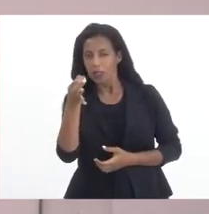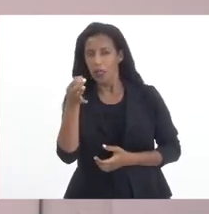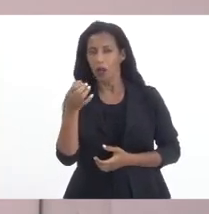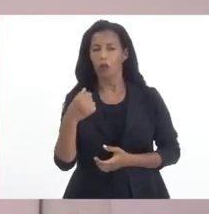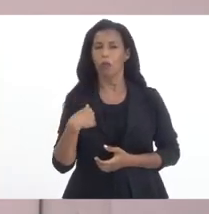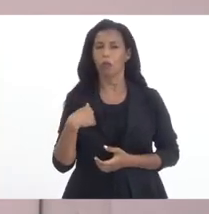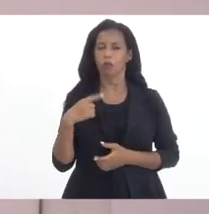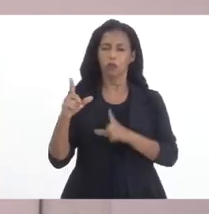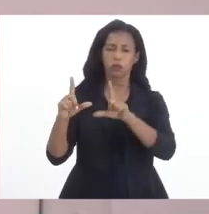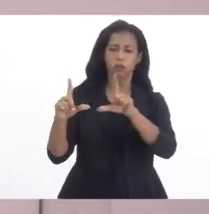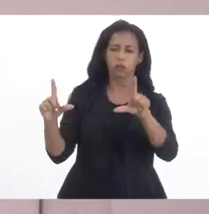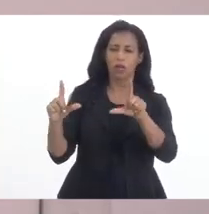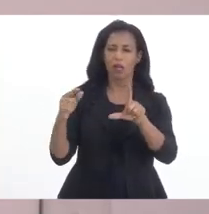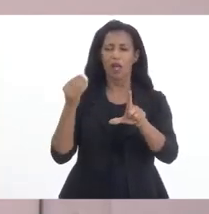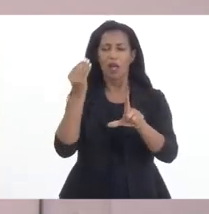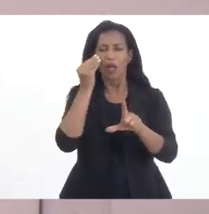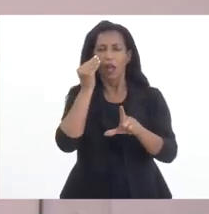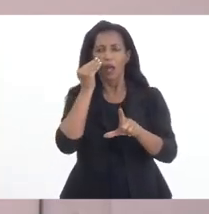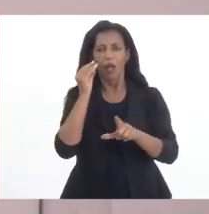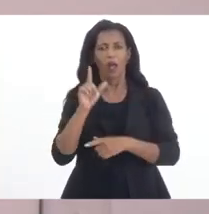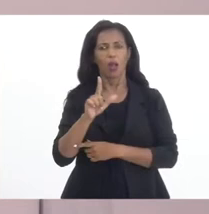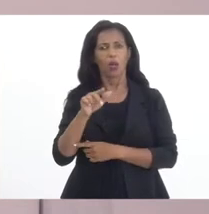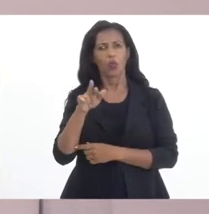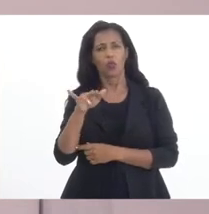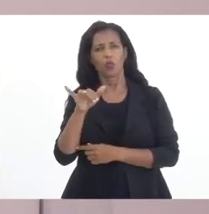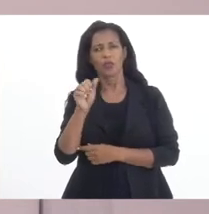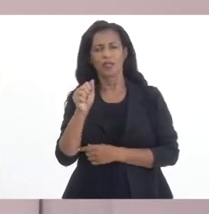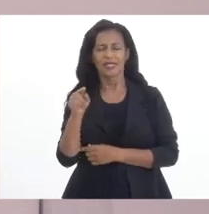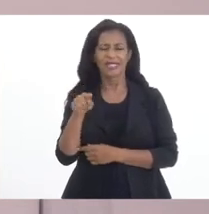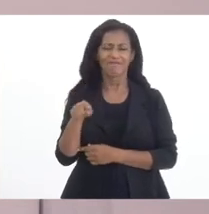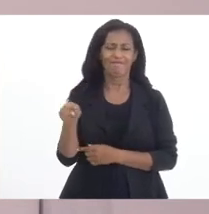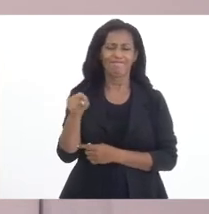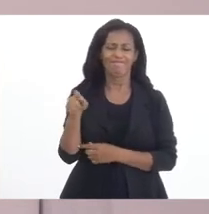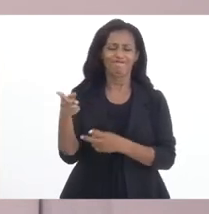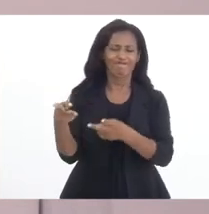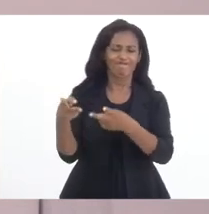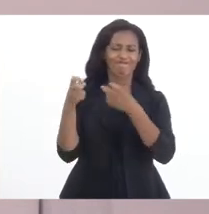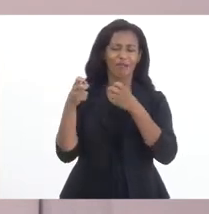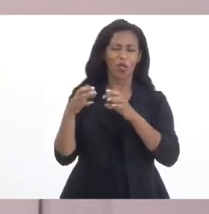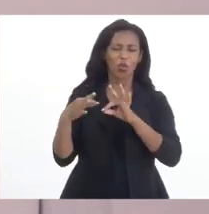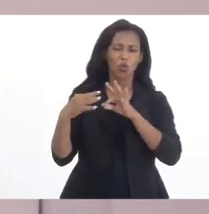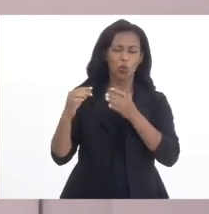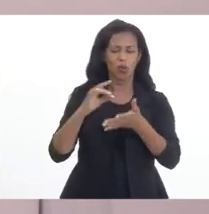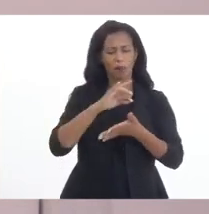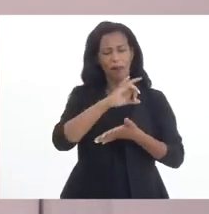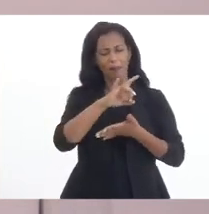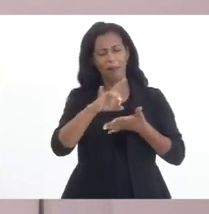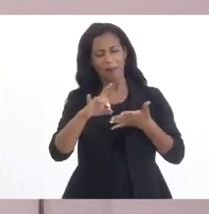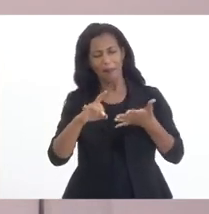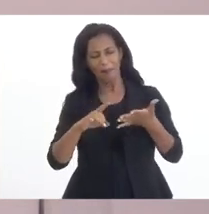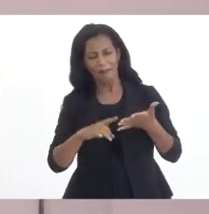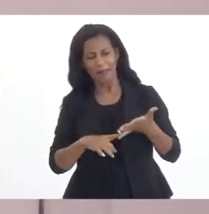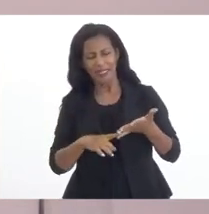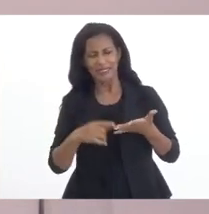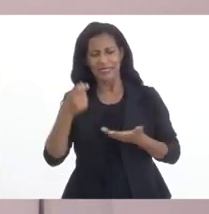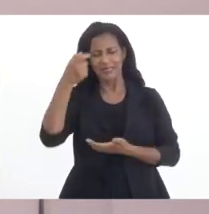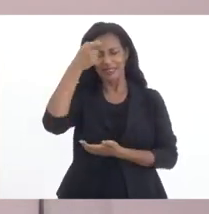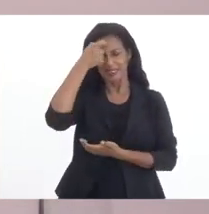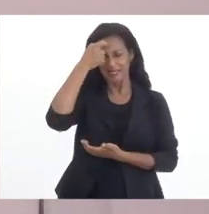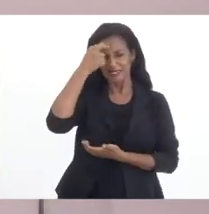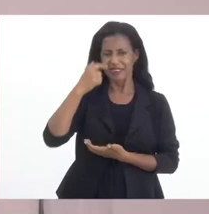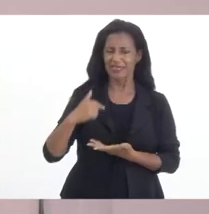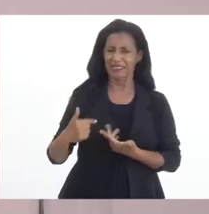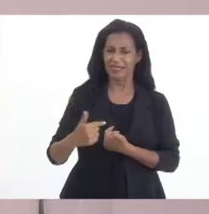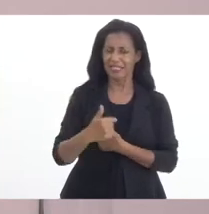Araras, na fala da deputada Lucinha. E ela, todos os argumentos e raciocínios da